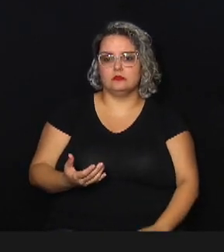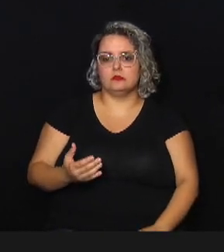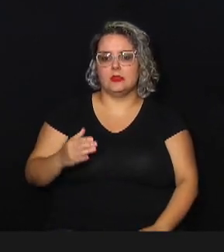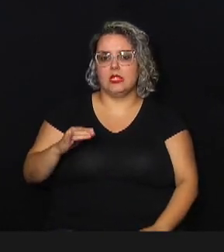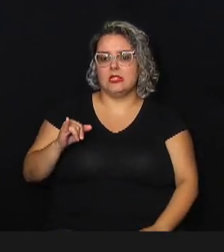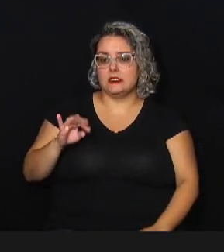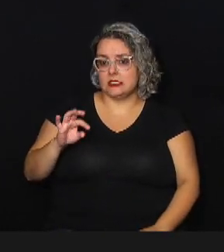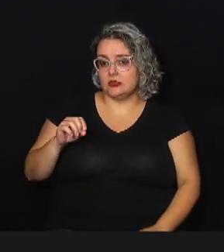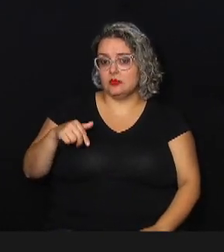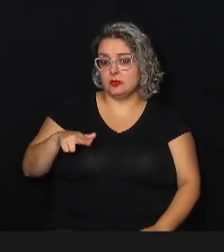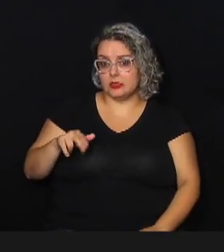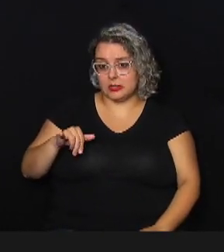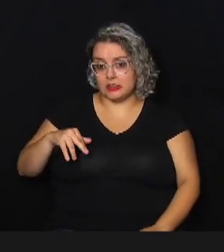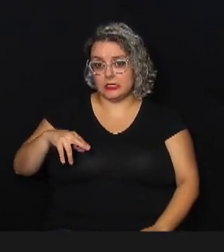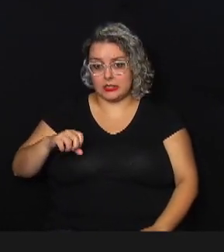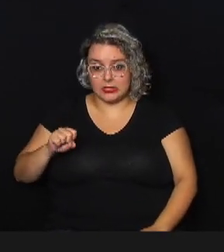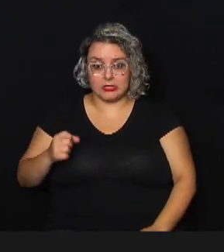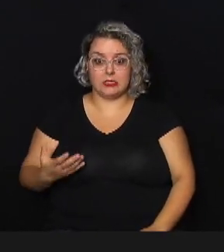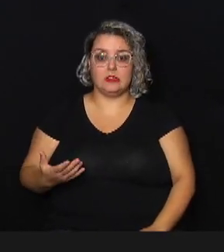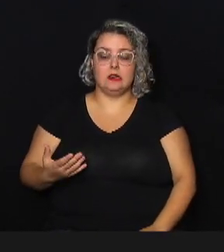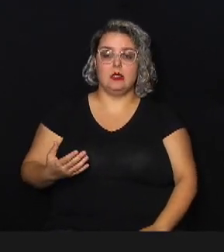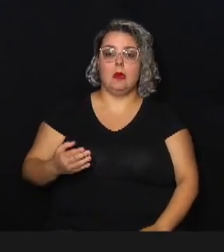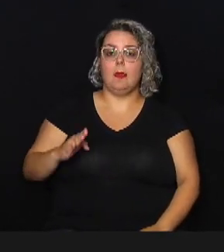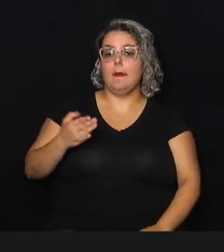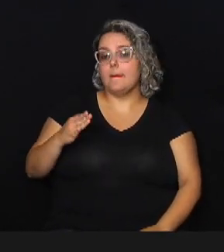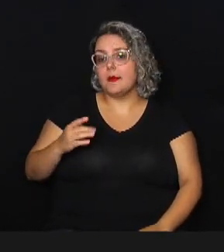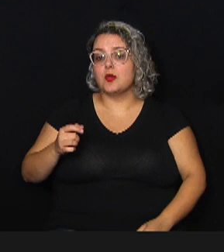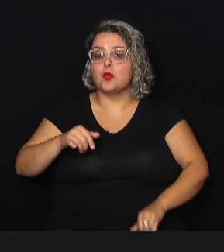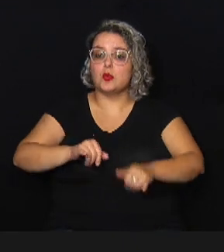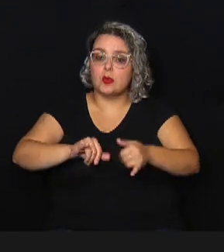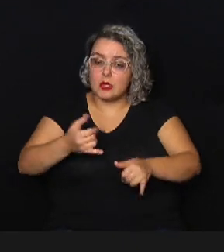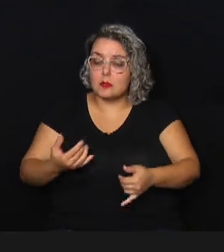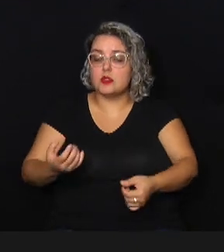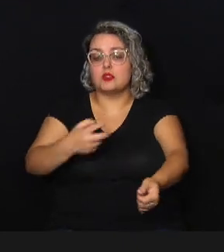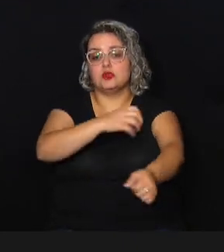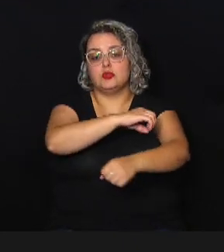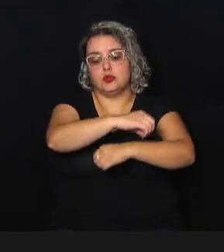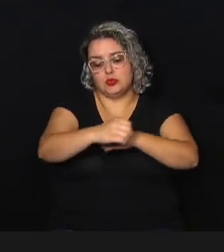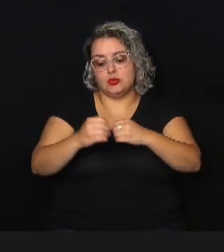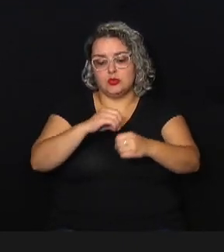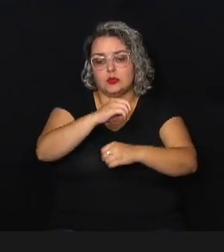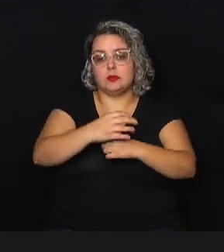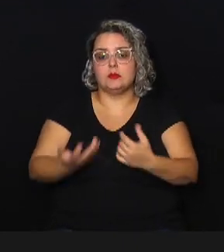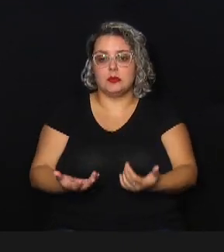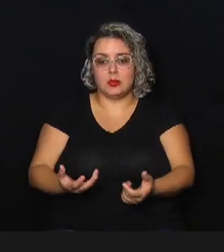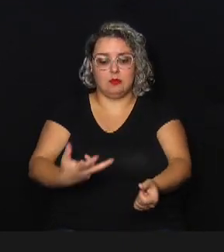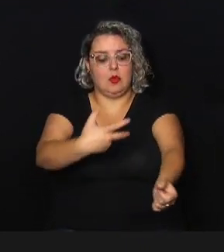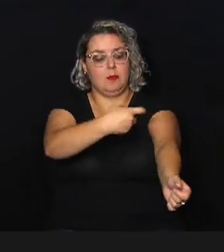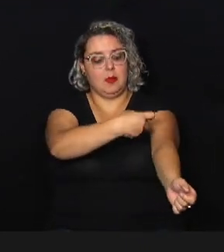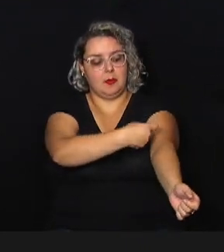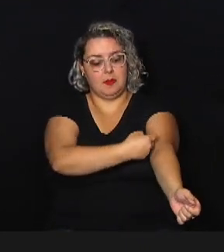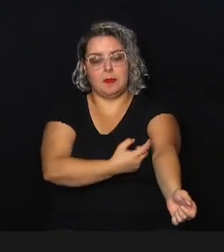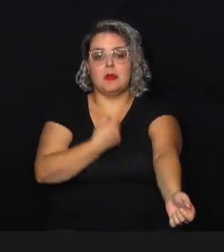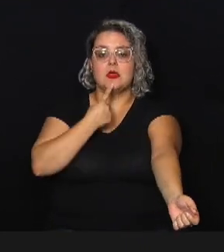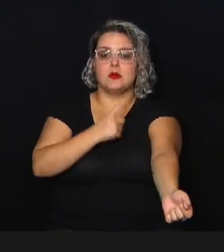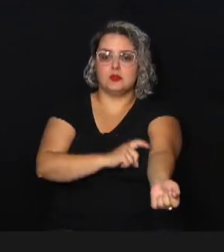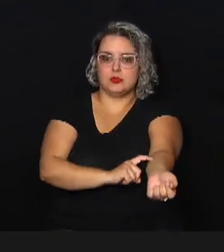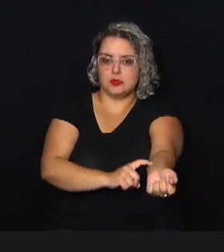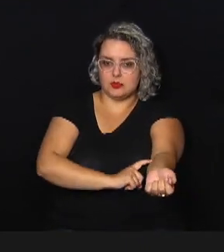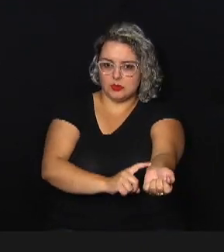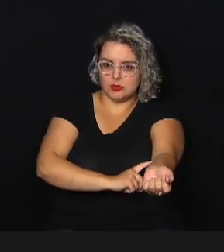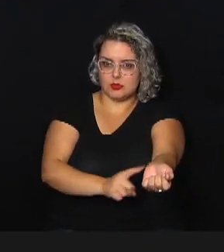citoquinas, mecanismos bioquímicos do nosso organismo, essas células que você injetou no sangue do paciente, na corrente sanguínea